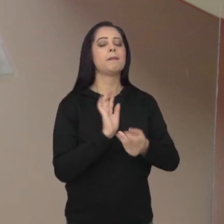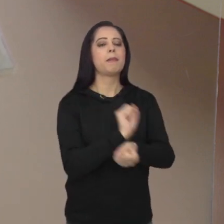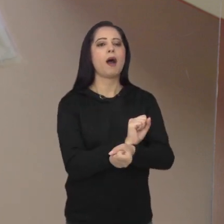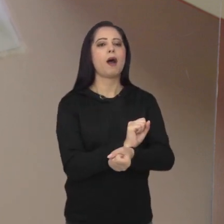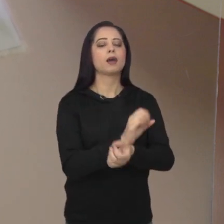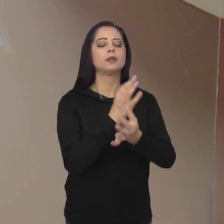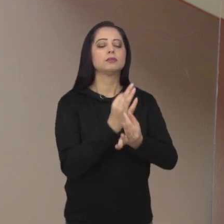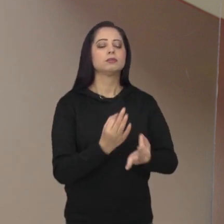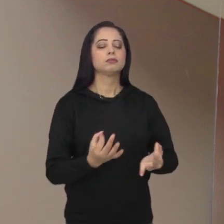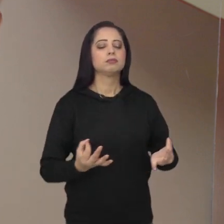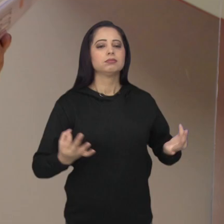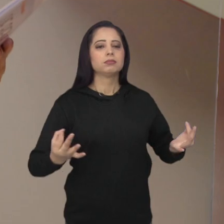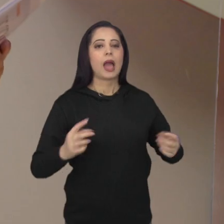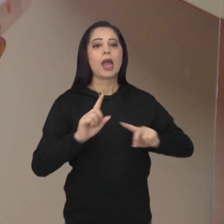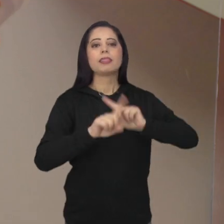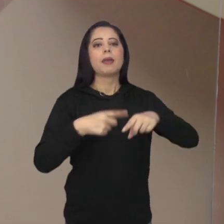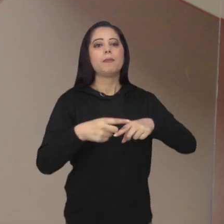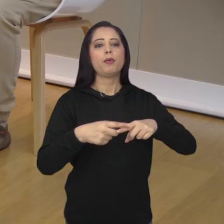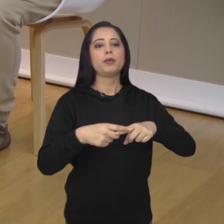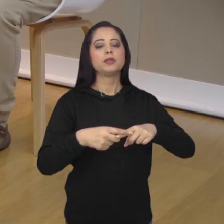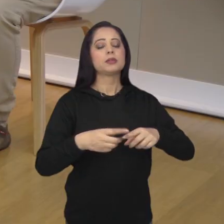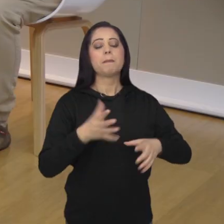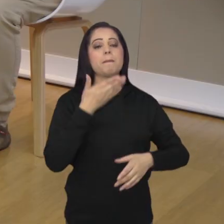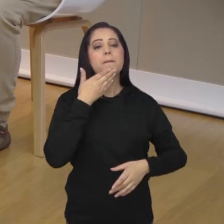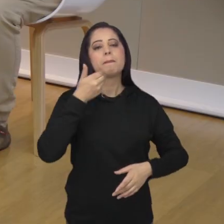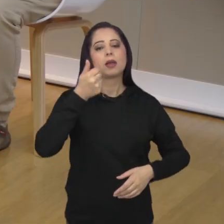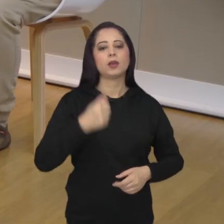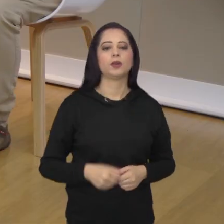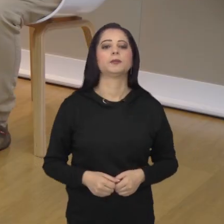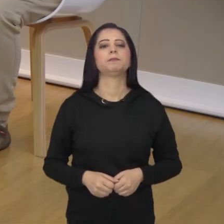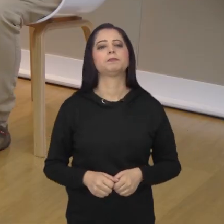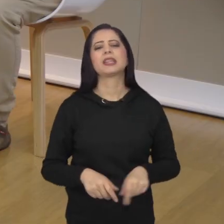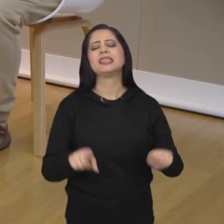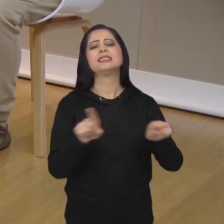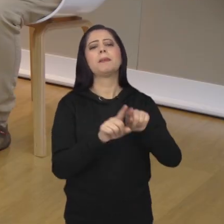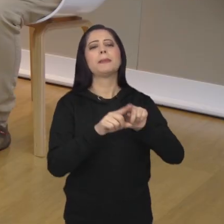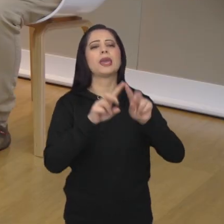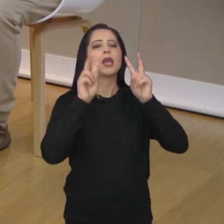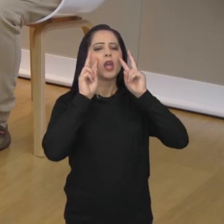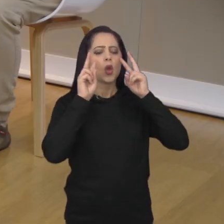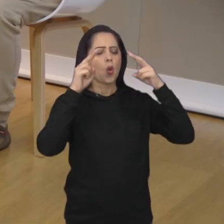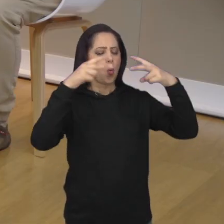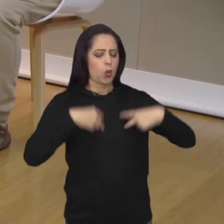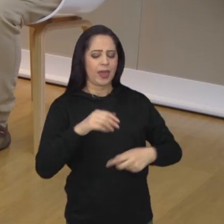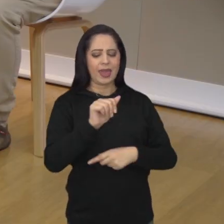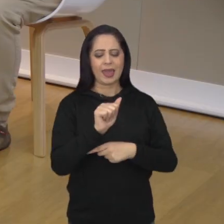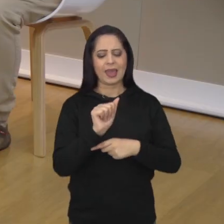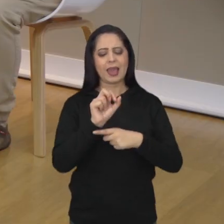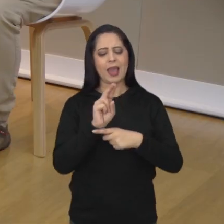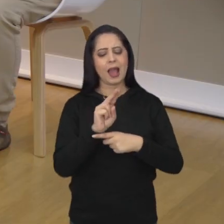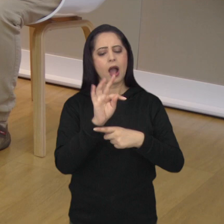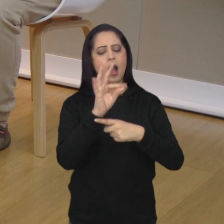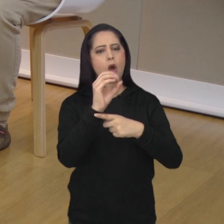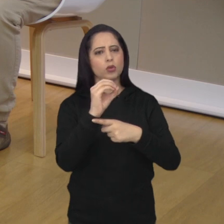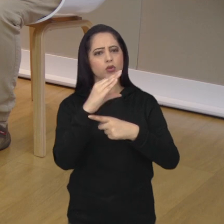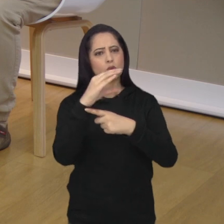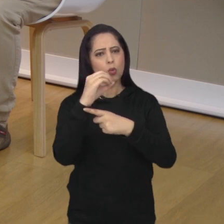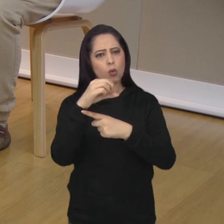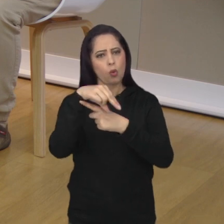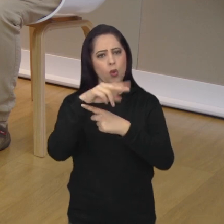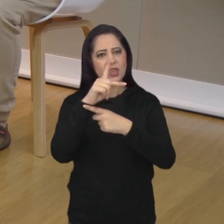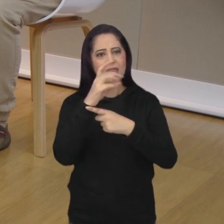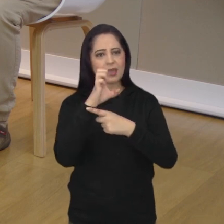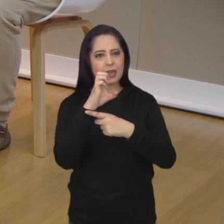o momento dela de meditação e as coisas melhoram. Autoconhecimento. Todas as pessoas que falam sobre meditação, todos os livros que a gente lê